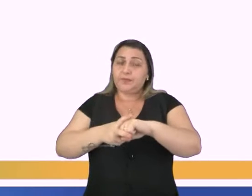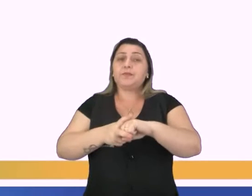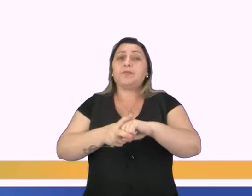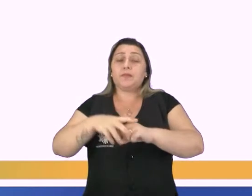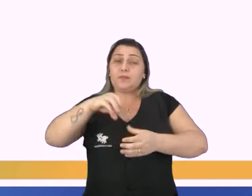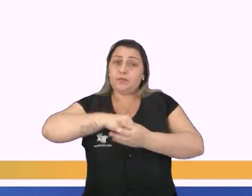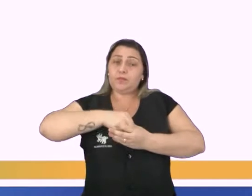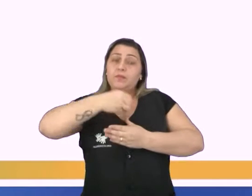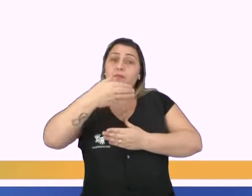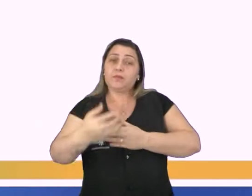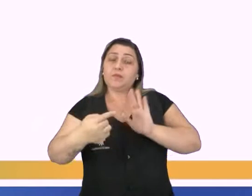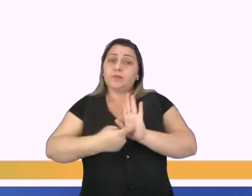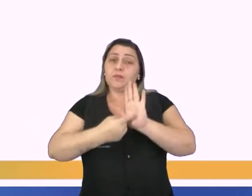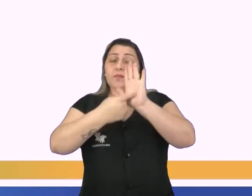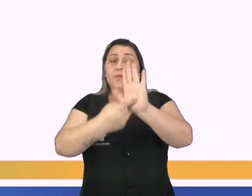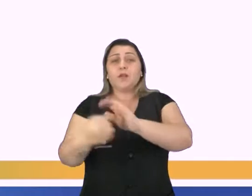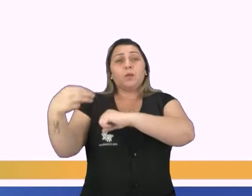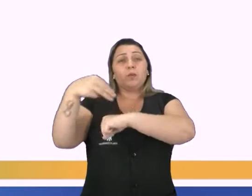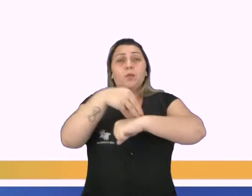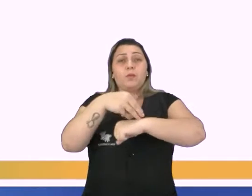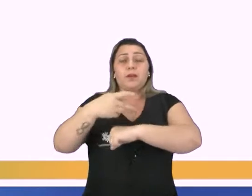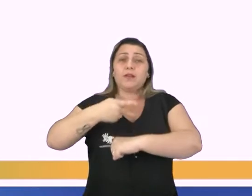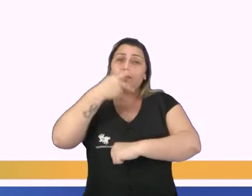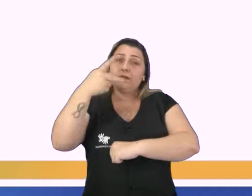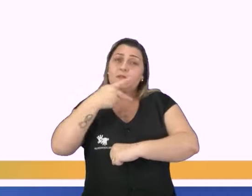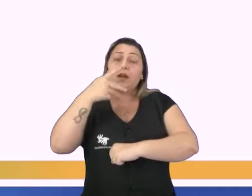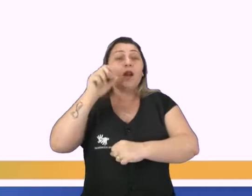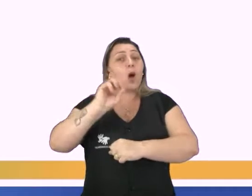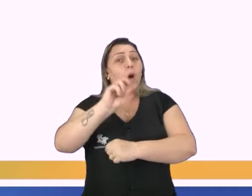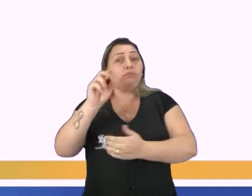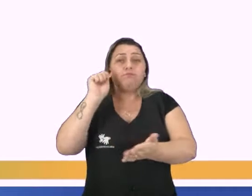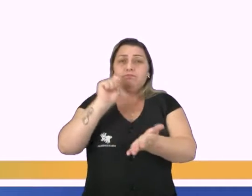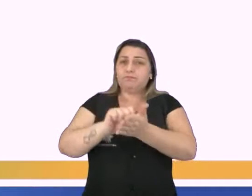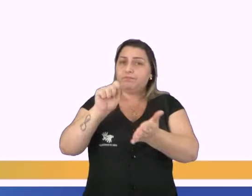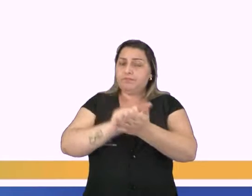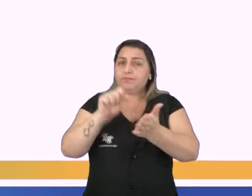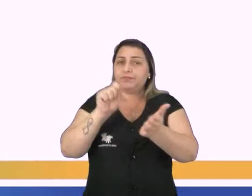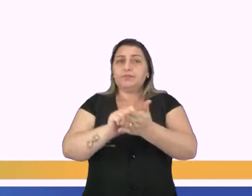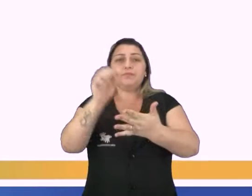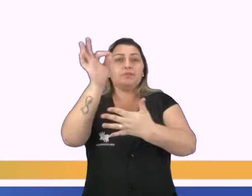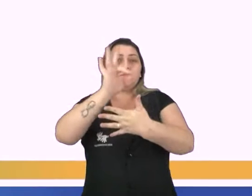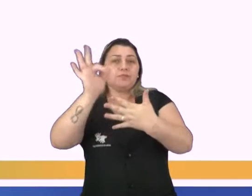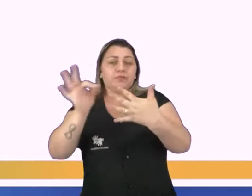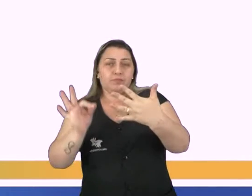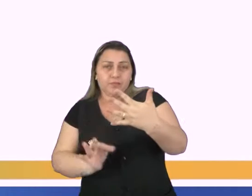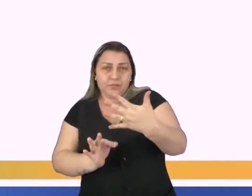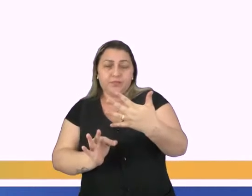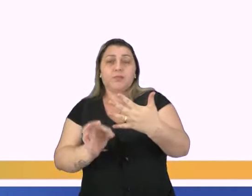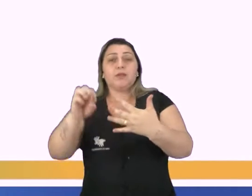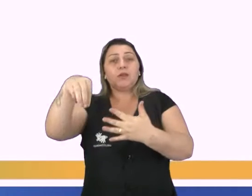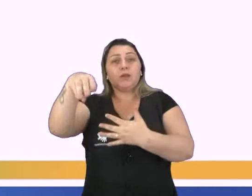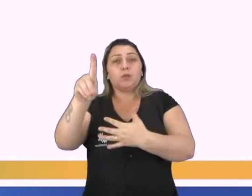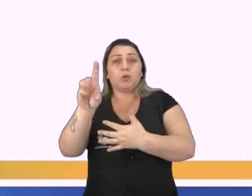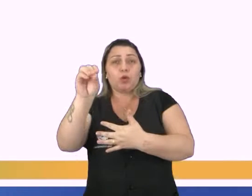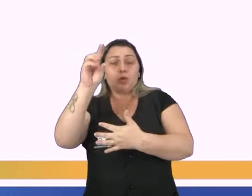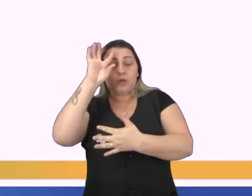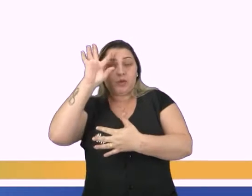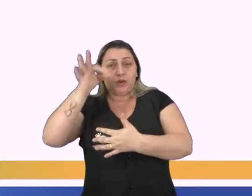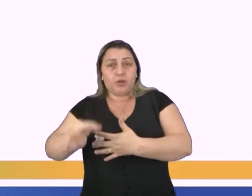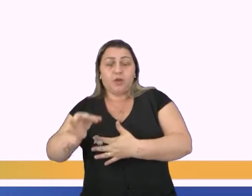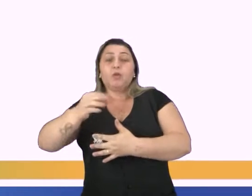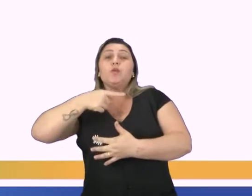as atitudes expressas no momento da fala ou da escrita. São classificados em modo indicativo,